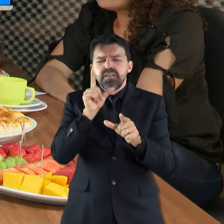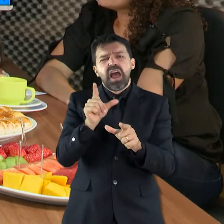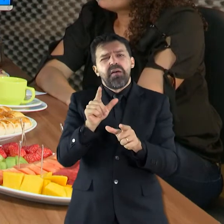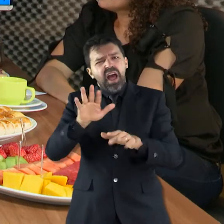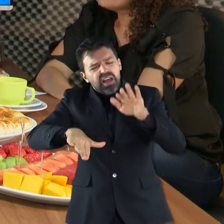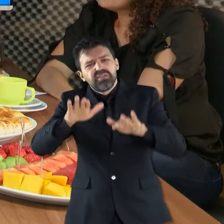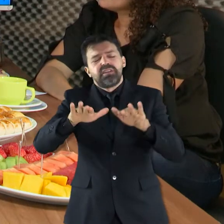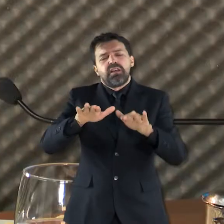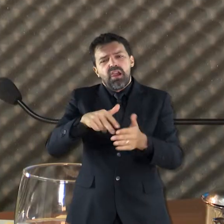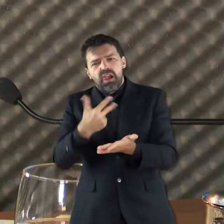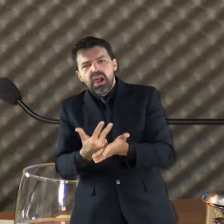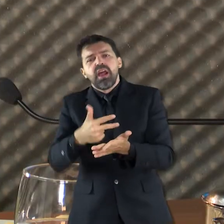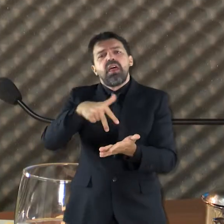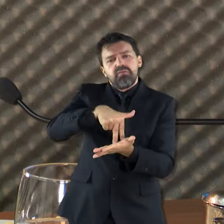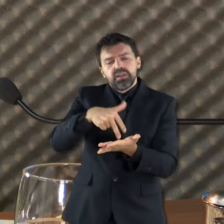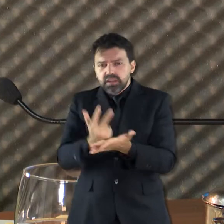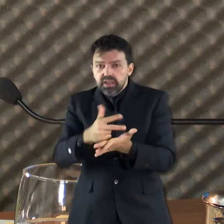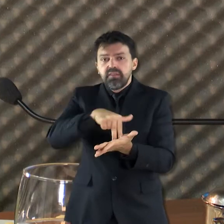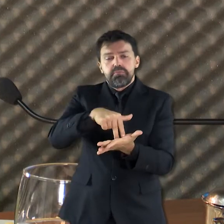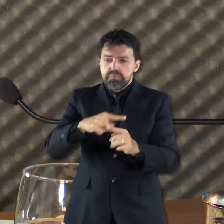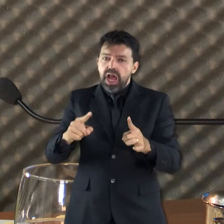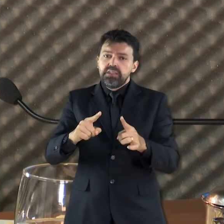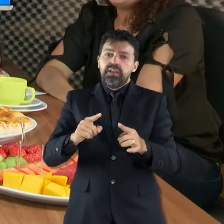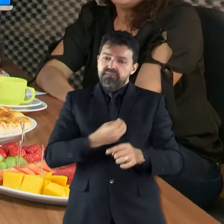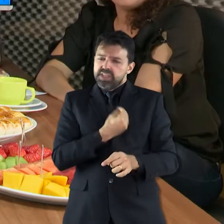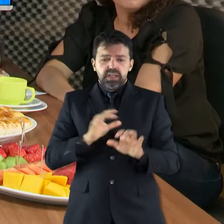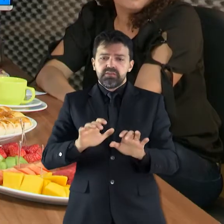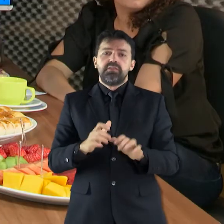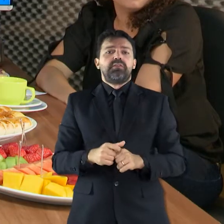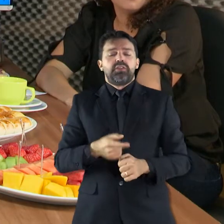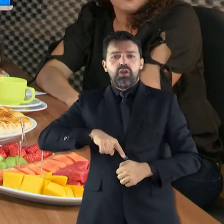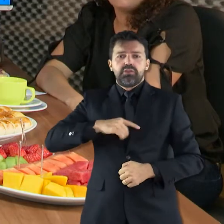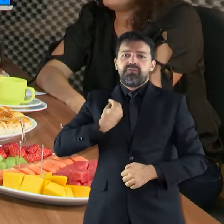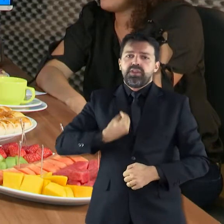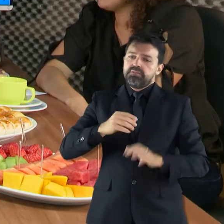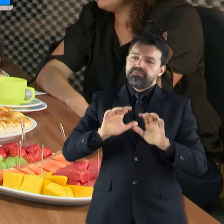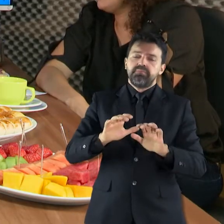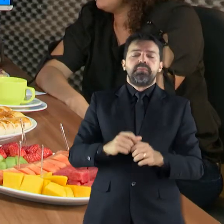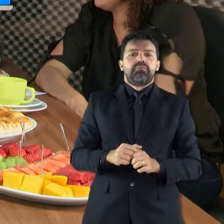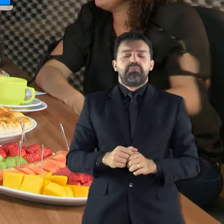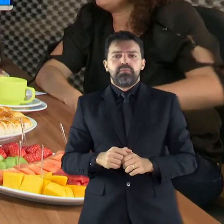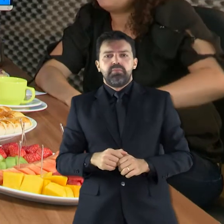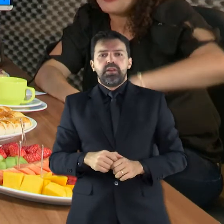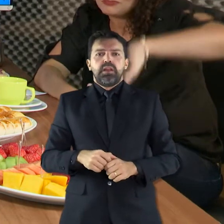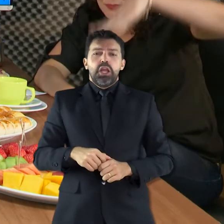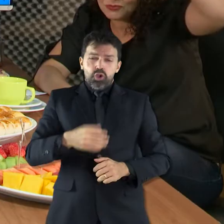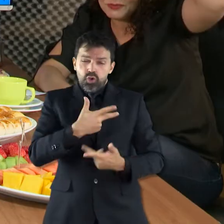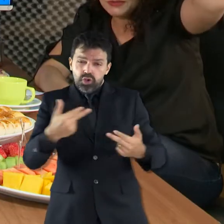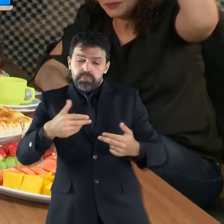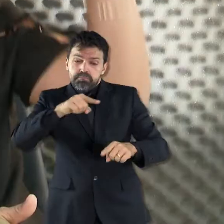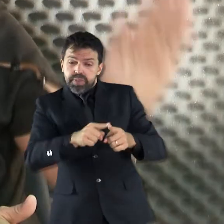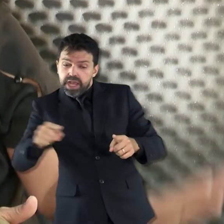levanta, mas a vida é assim, né? A vida é assim. Toda a nossa vida é assim, né? Altos e baixos, né? É. Às vezes a gente passa um